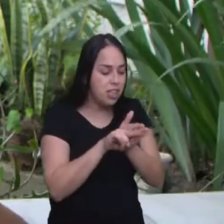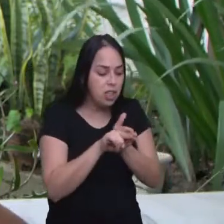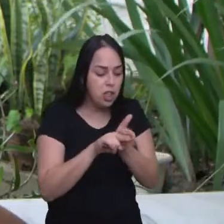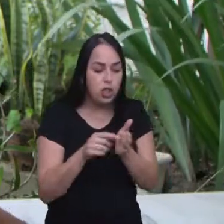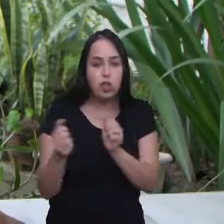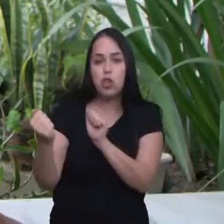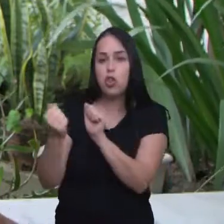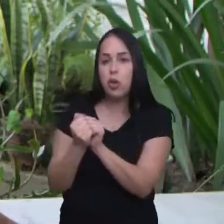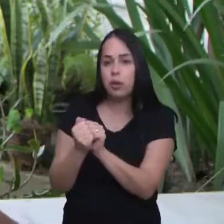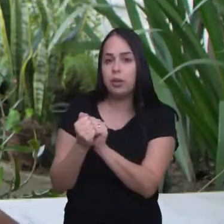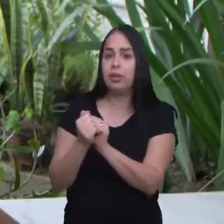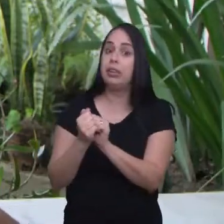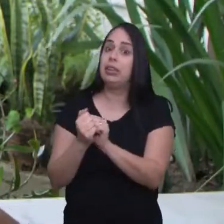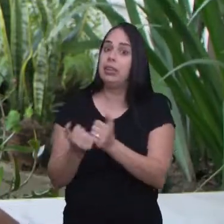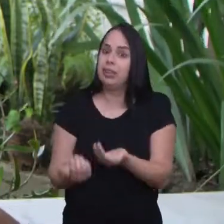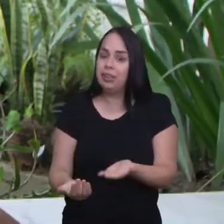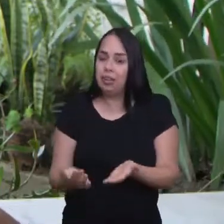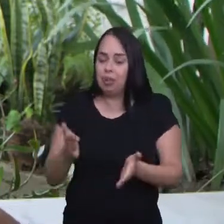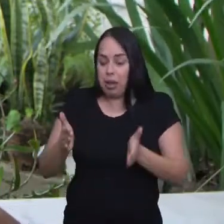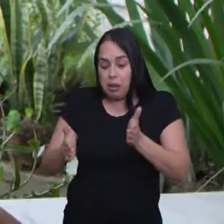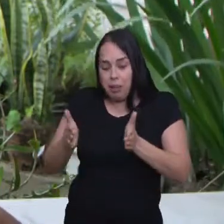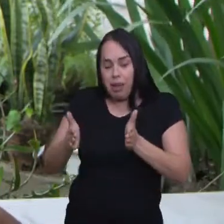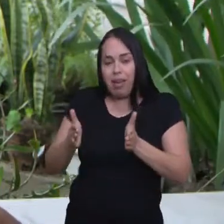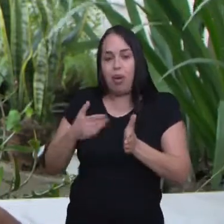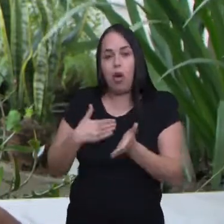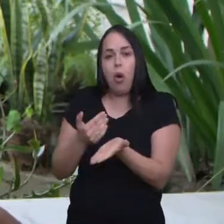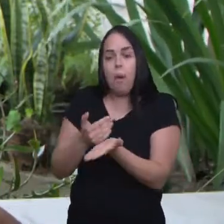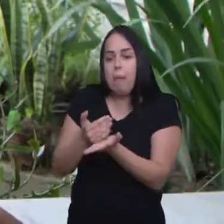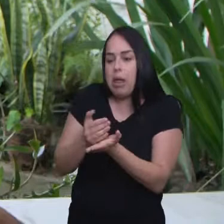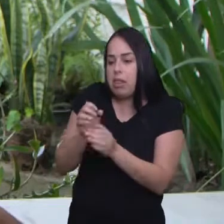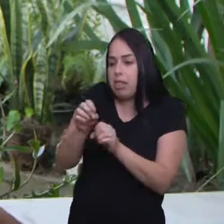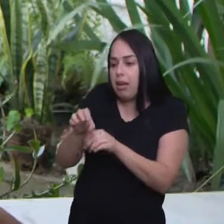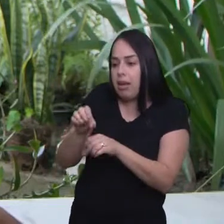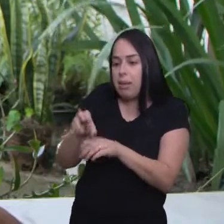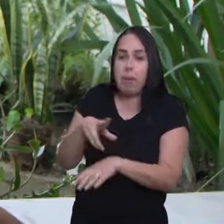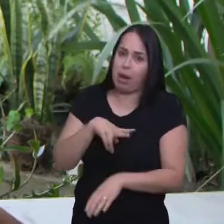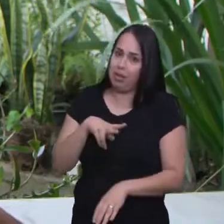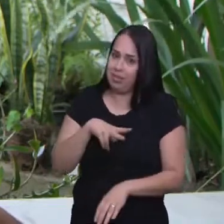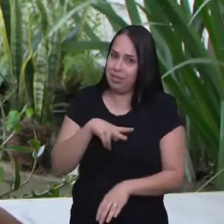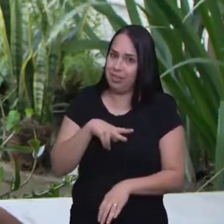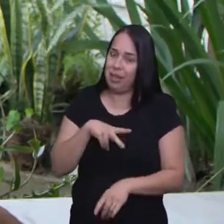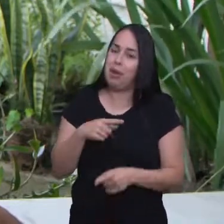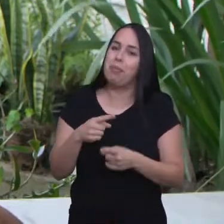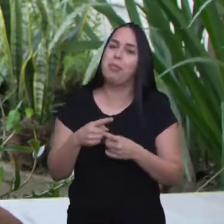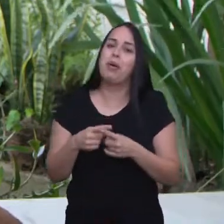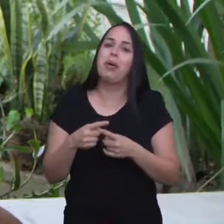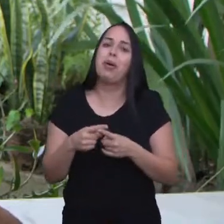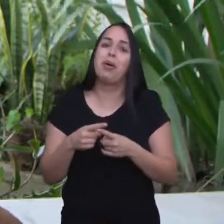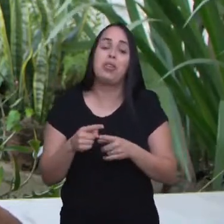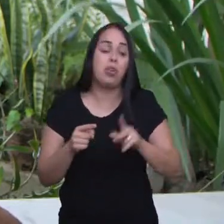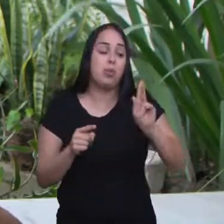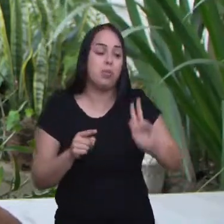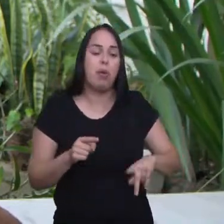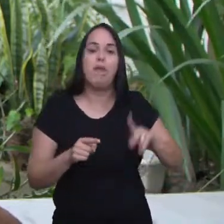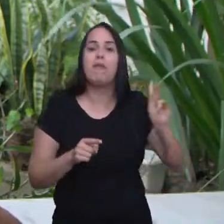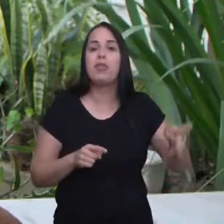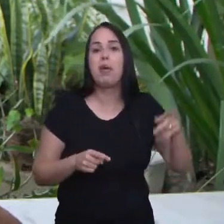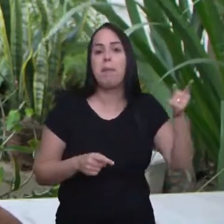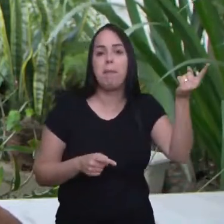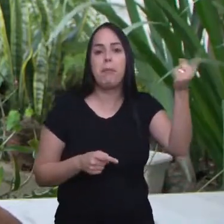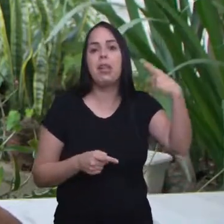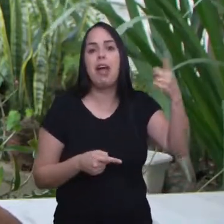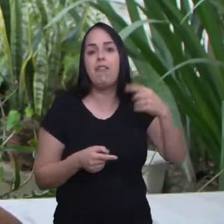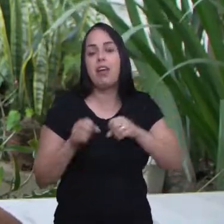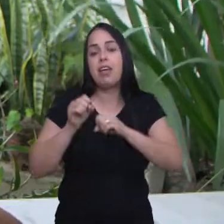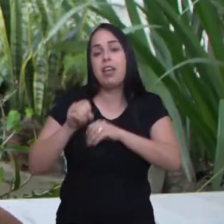gente. E eu, nessa época, eu já comecei a dar aula particular, porque os professores